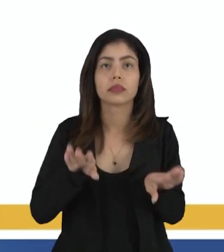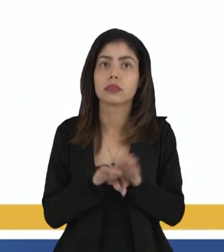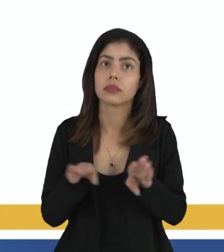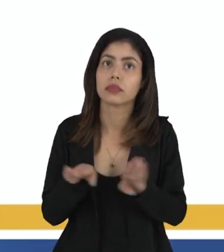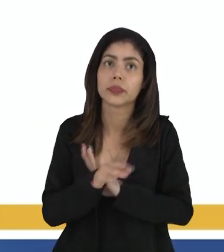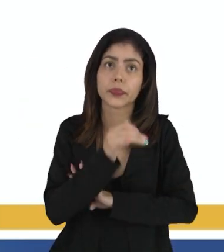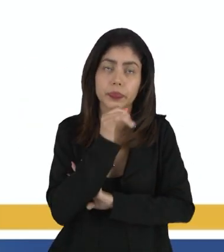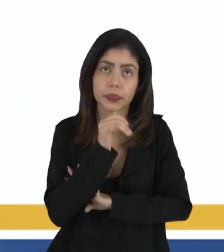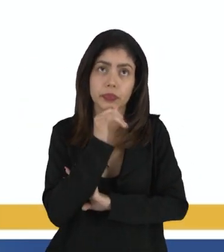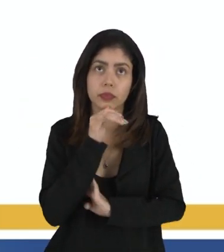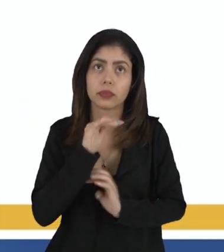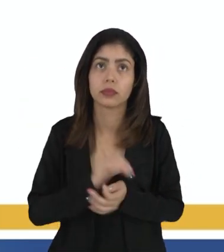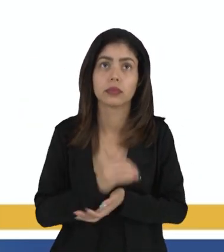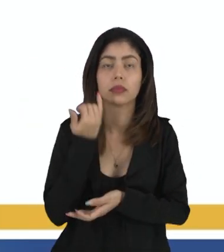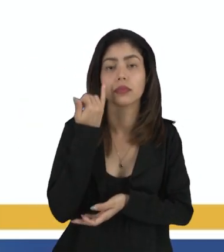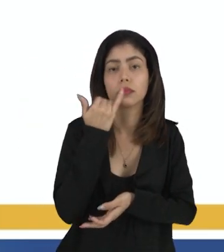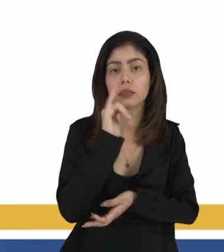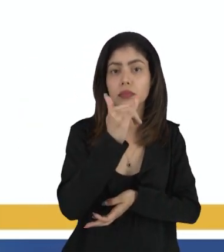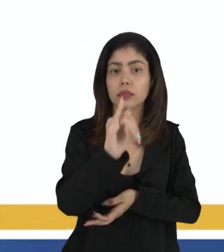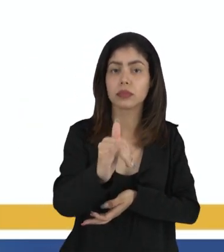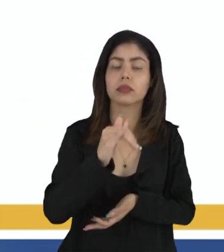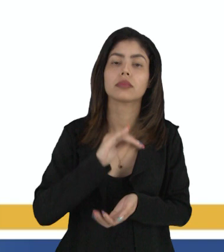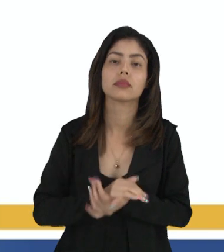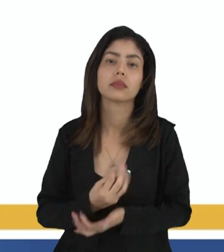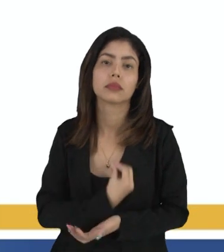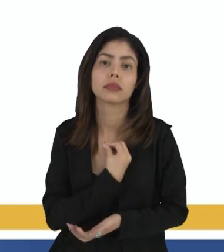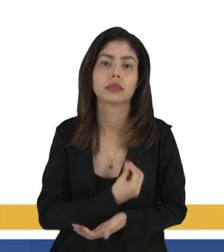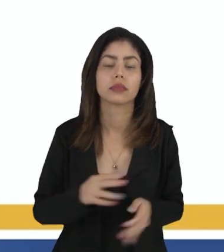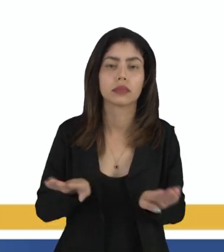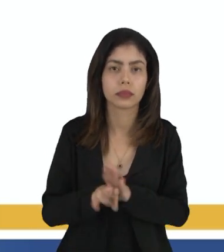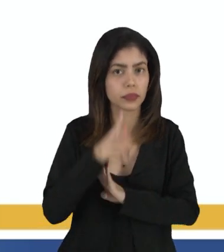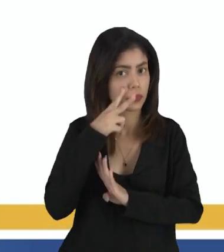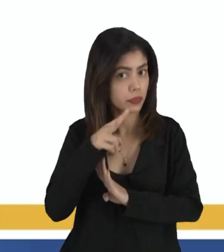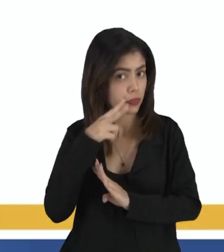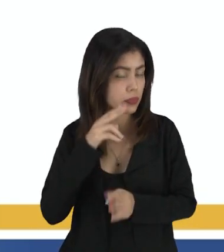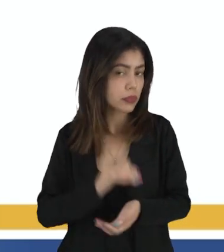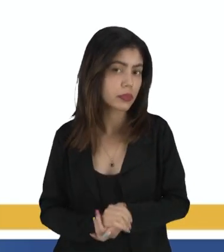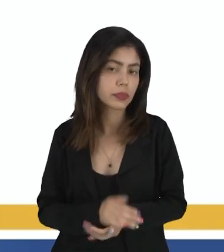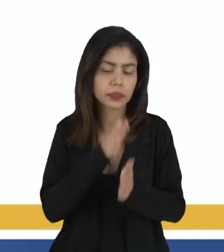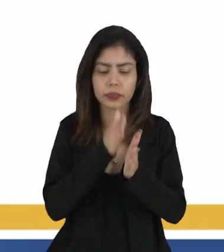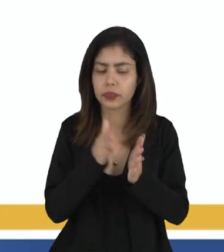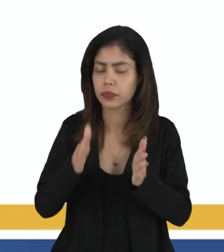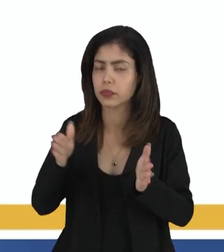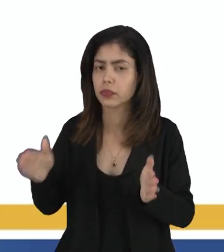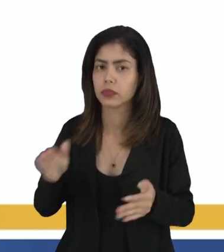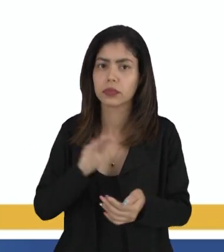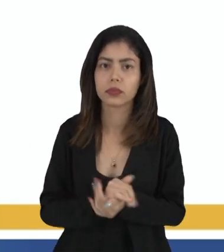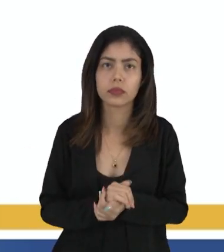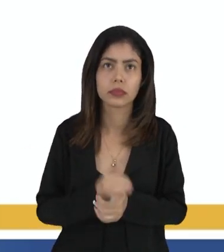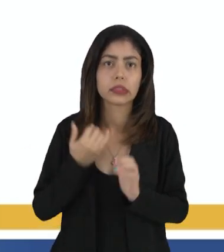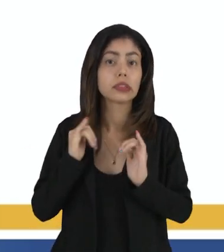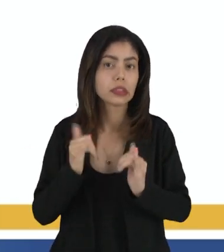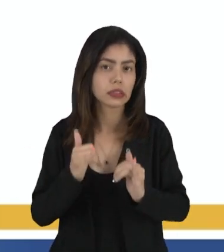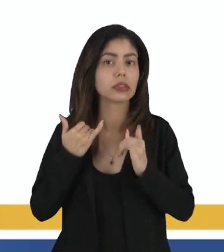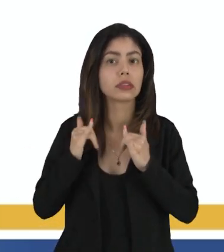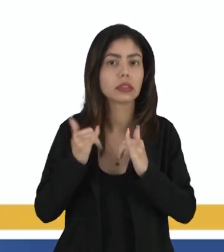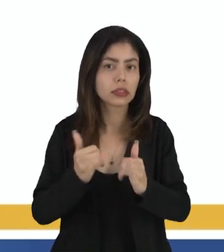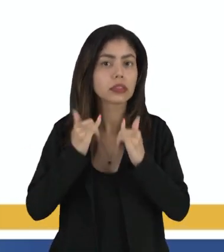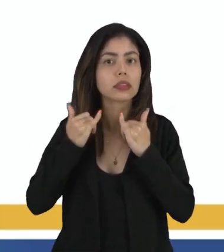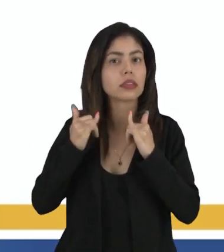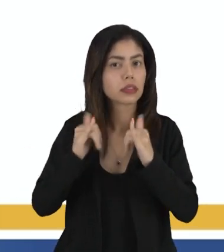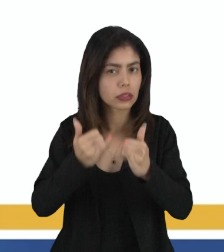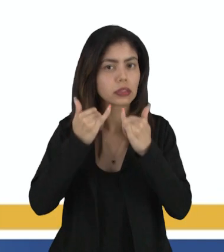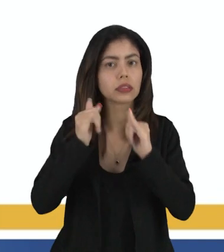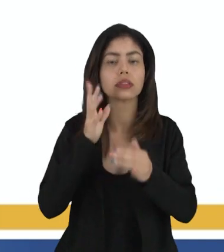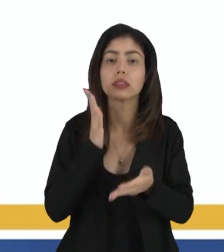por exemplo, é a energia que está presente nele, tendo em vista que essas partículas elas estão vibrando. Ou seja, elas estão